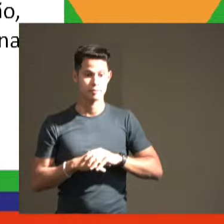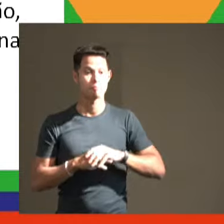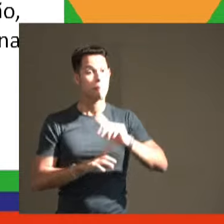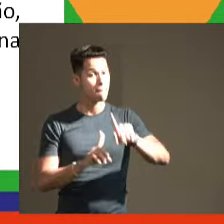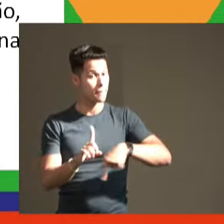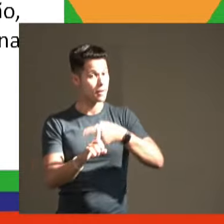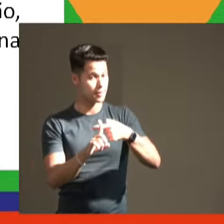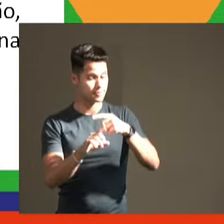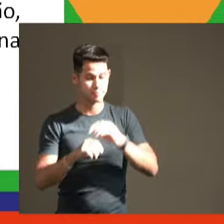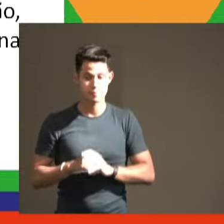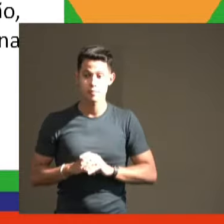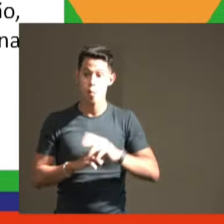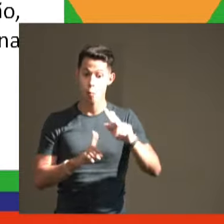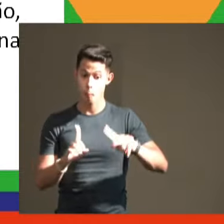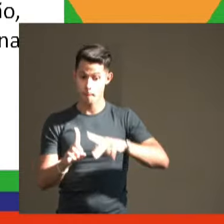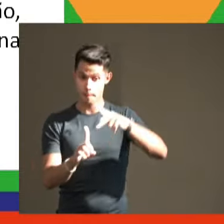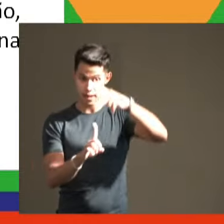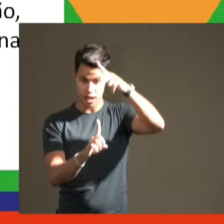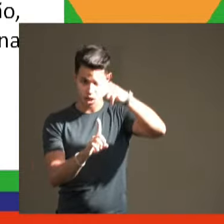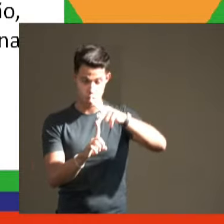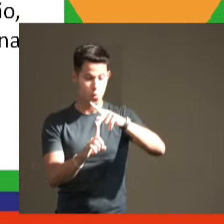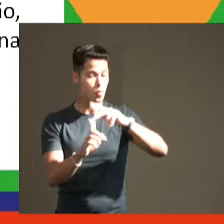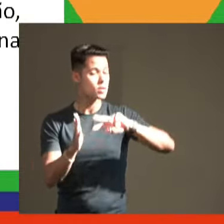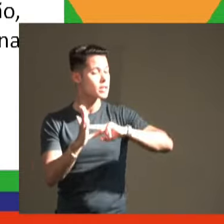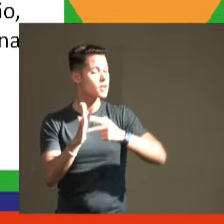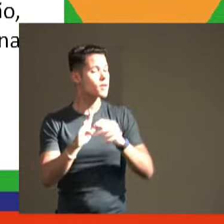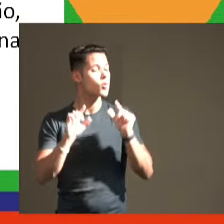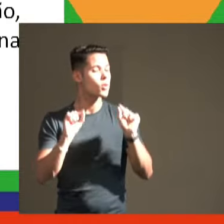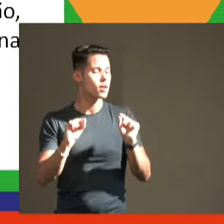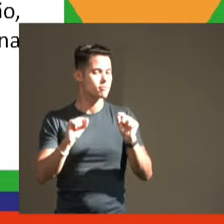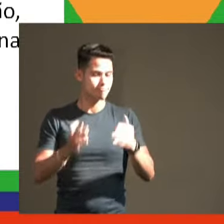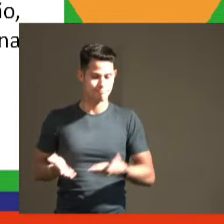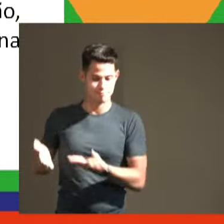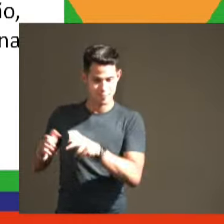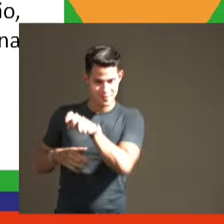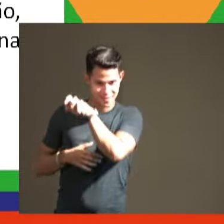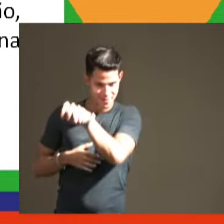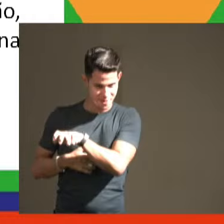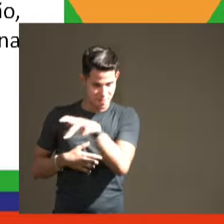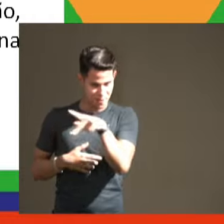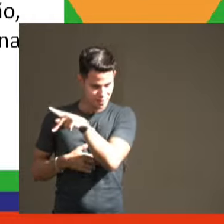pedir ao professor que leia aqui e, em seguida, eu faço os comentários.